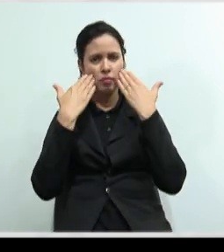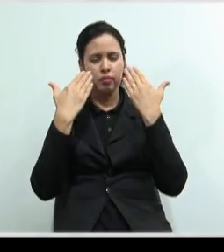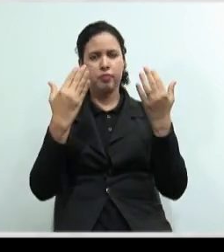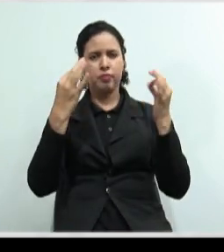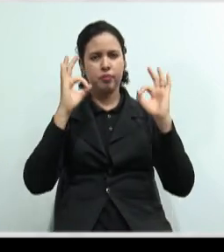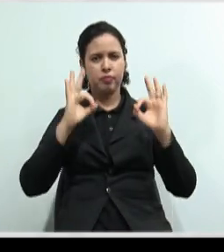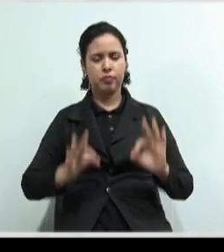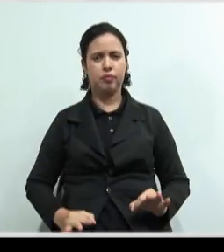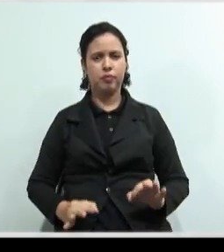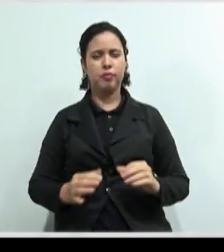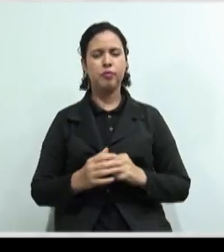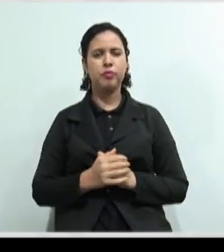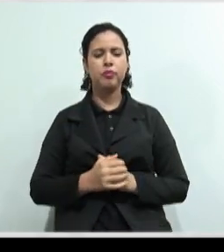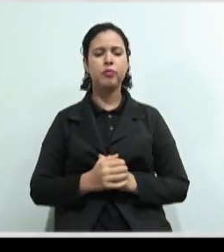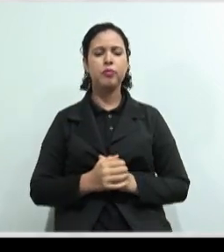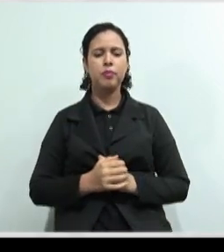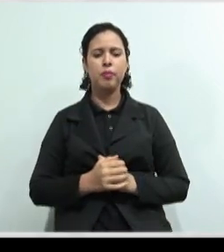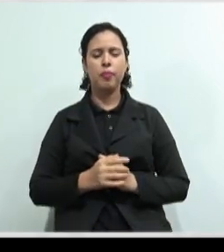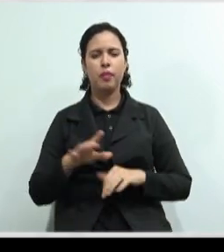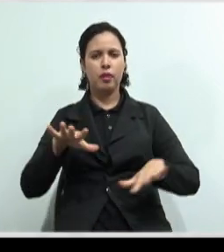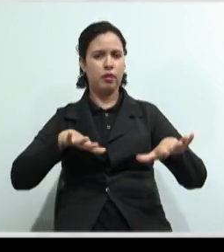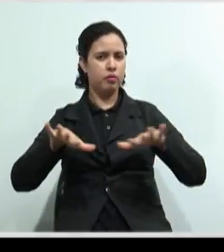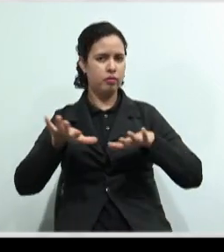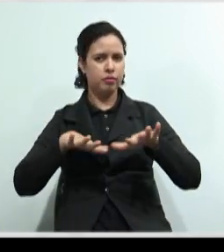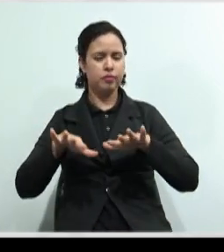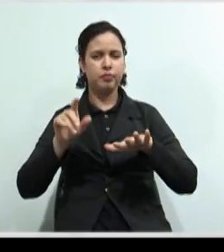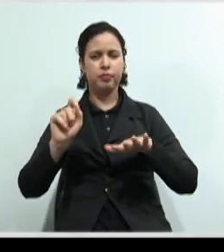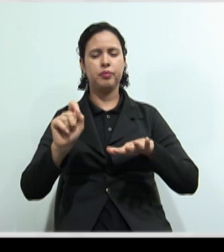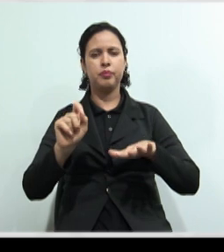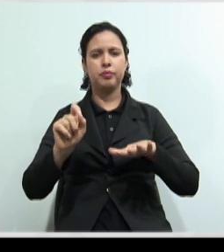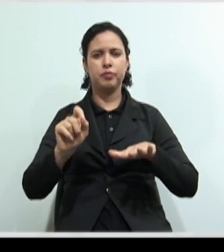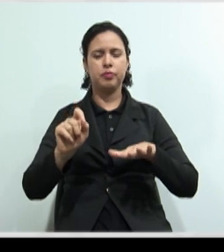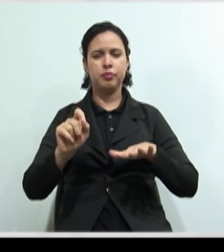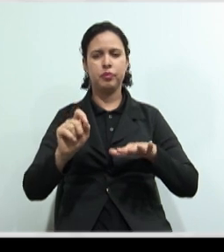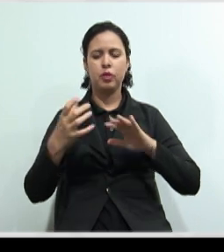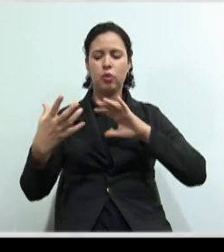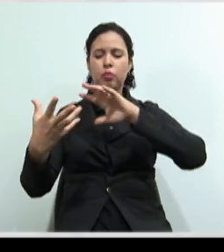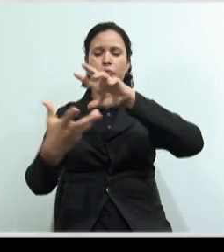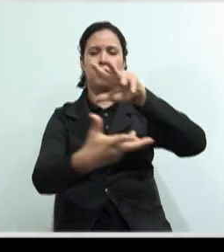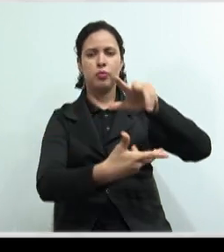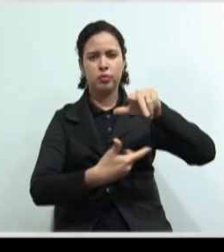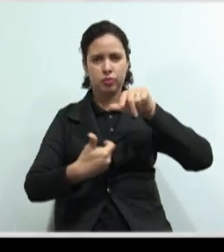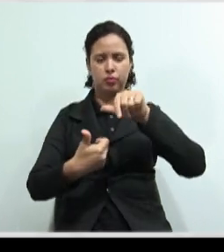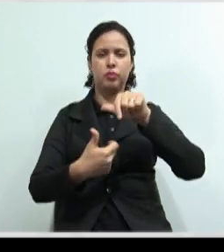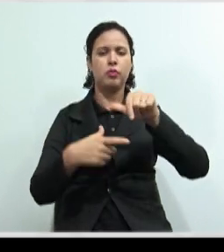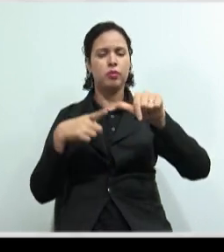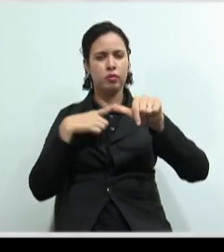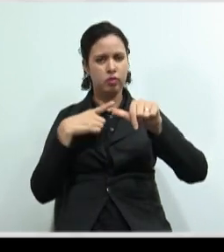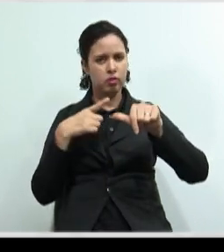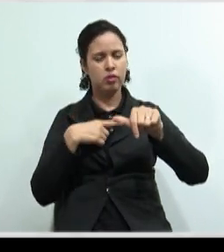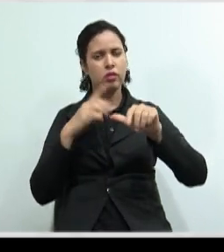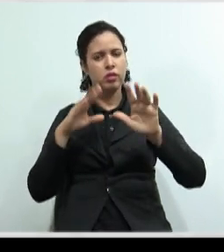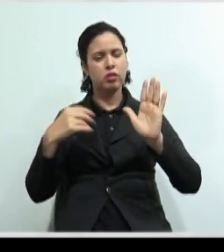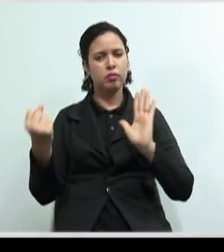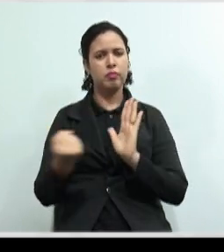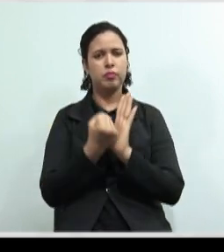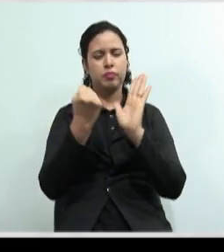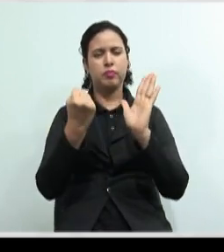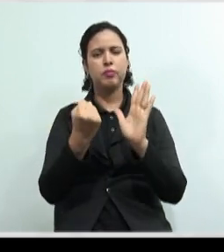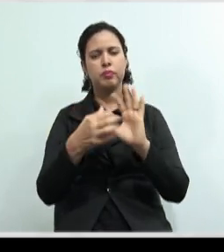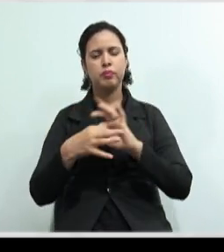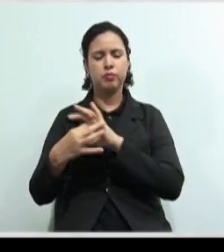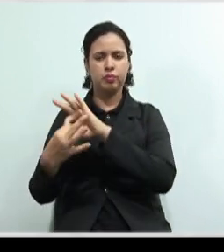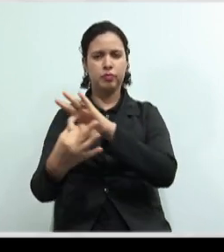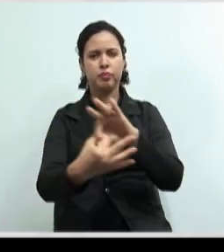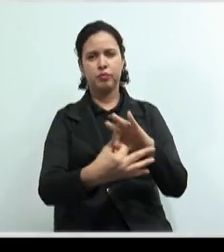Estamos falando, então, de um movimento que é uma tendência mundial, já estabelecida nas relações comerciais em